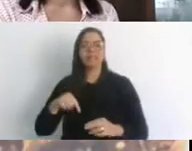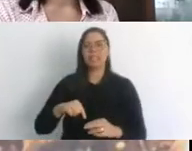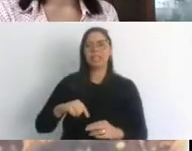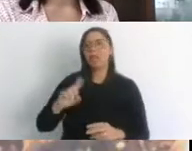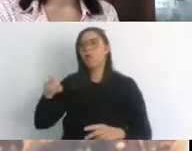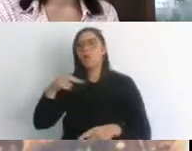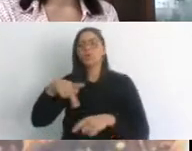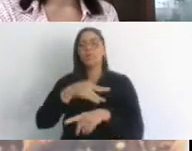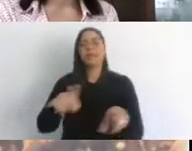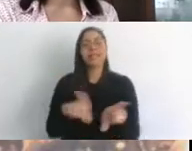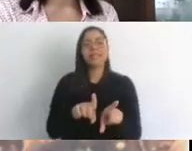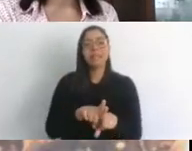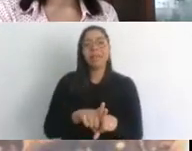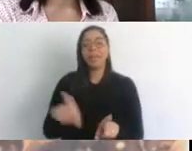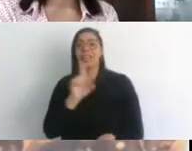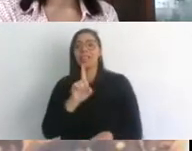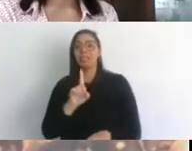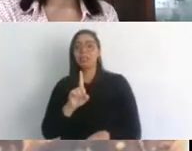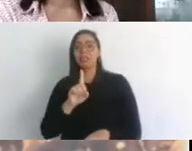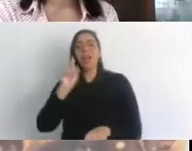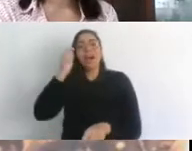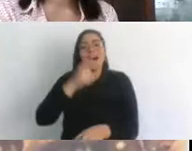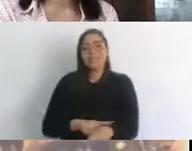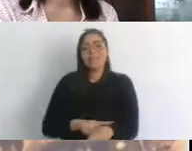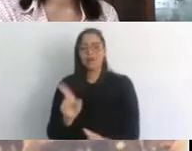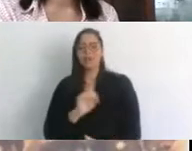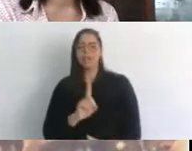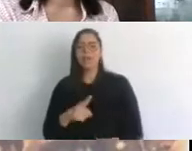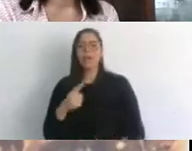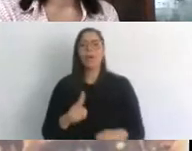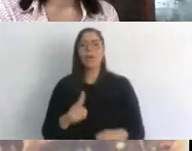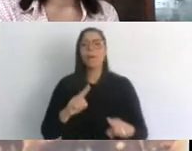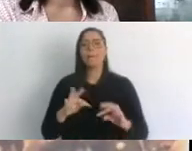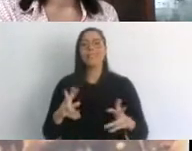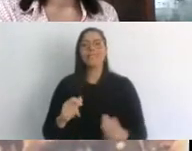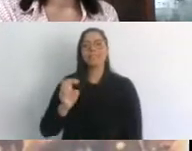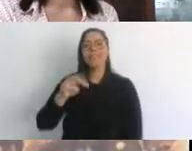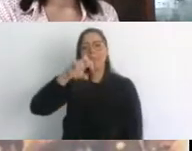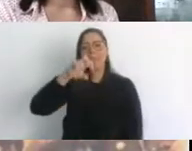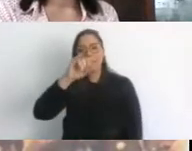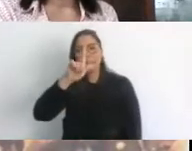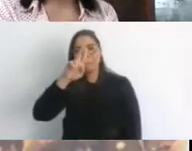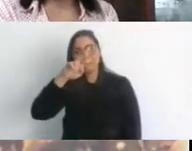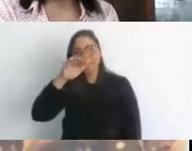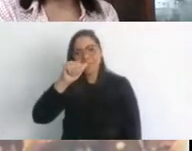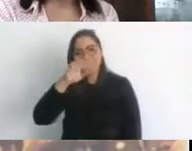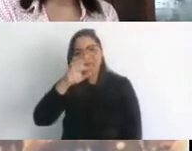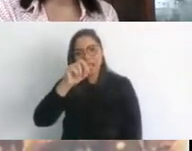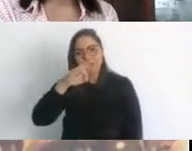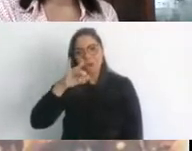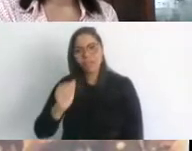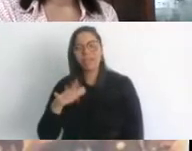racial mas também na questão migratória e um período que a música lançada que a gente já tinha ali um grande espaço